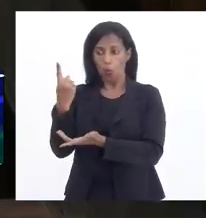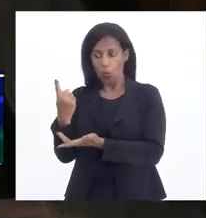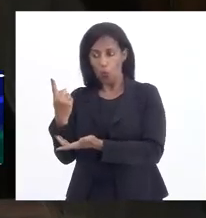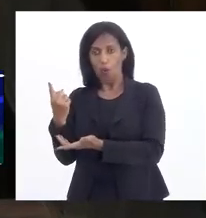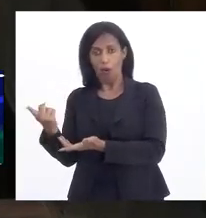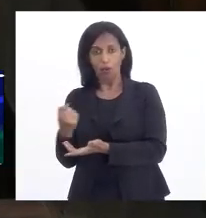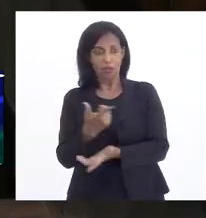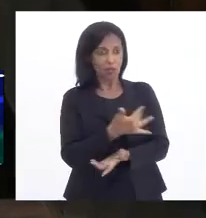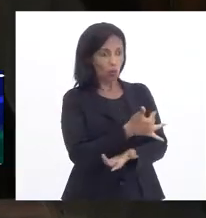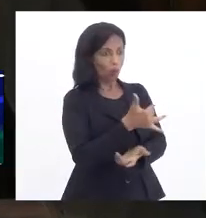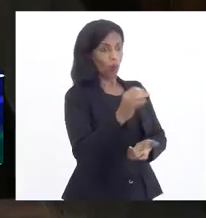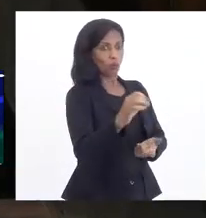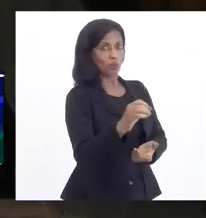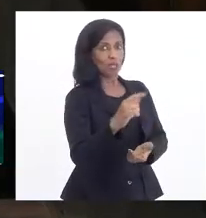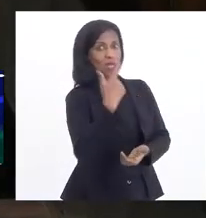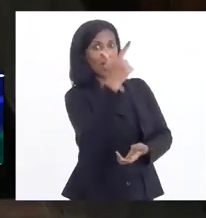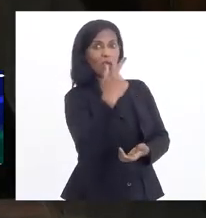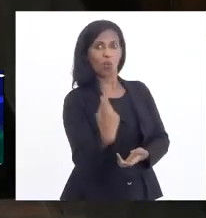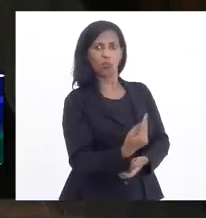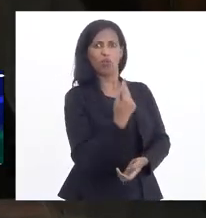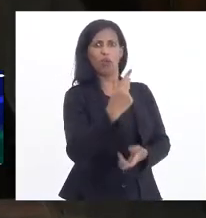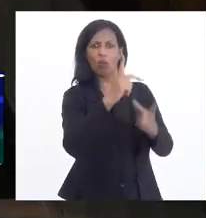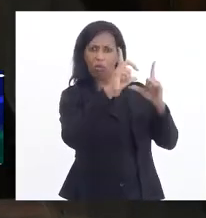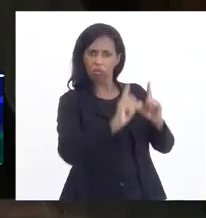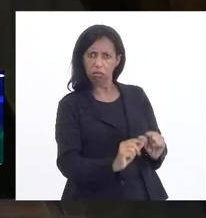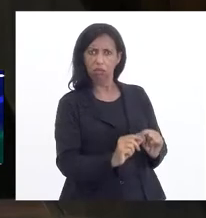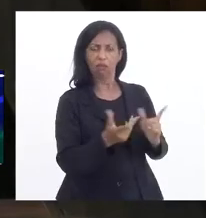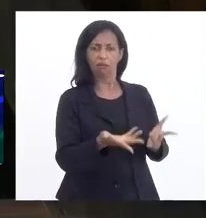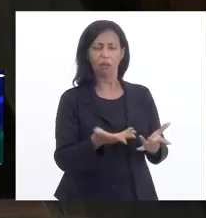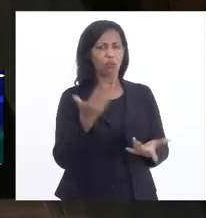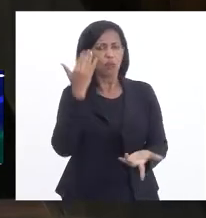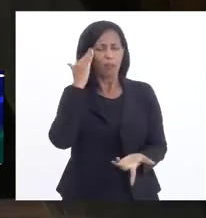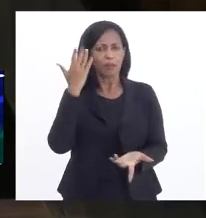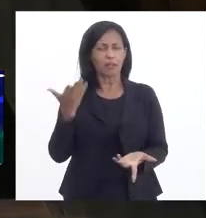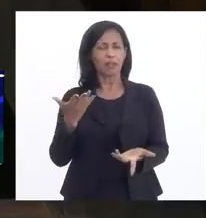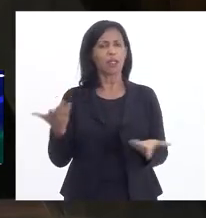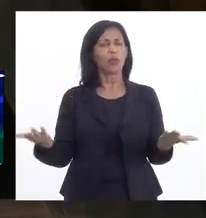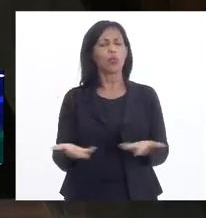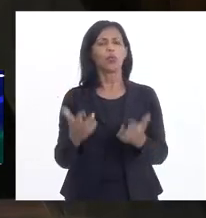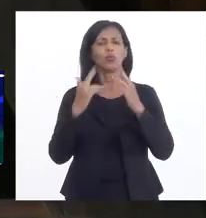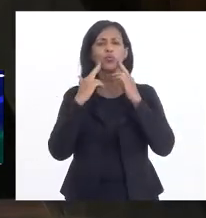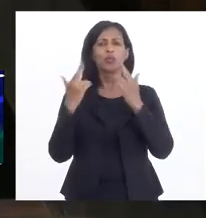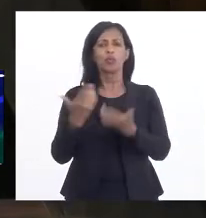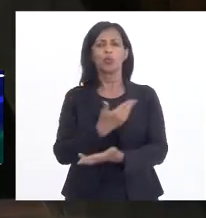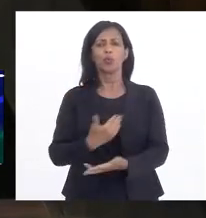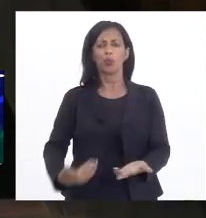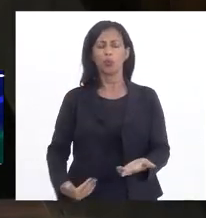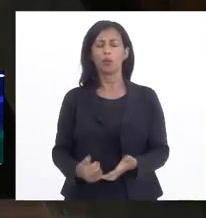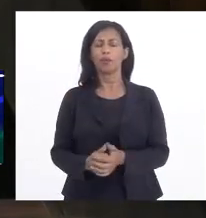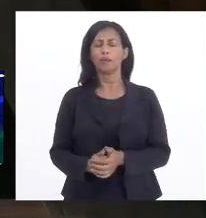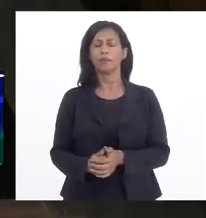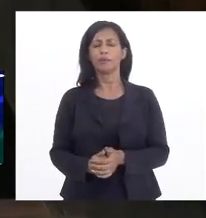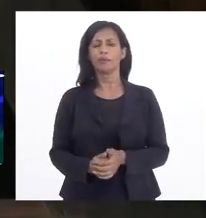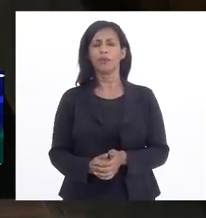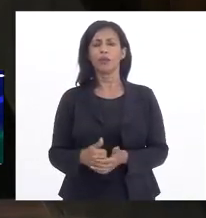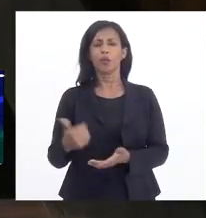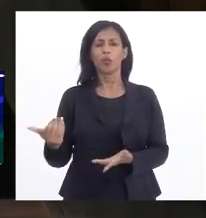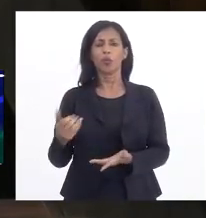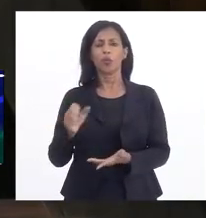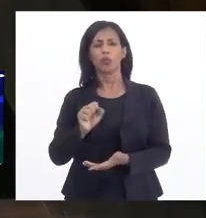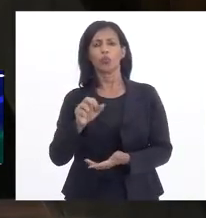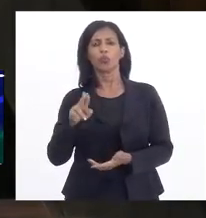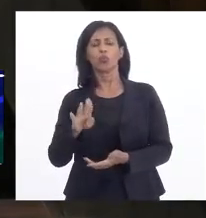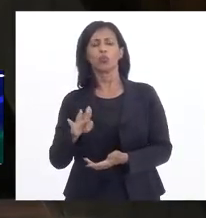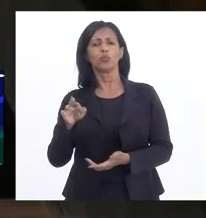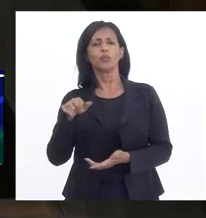é um outro preço. Então, não dá para entender. E aí, hoje, na audiência pública, um dos subsecretários presentes mencionou que não,